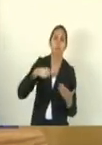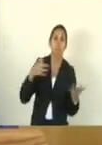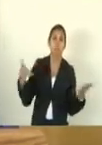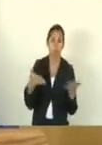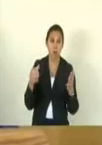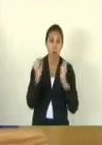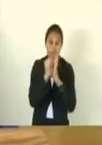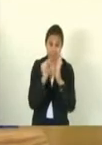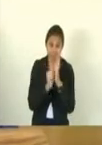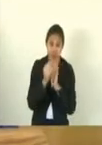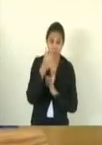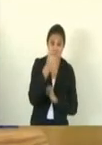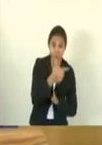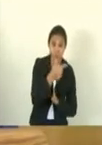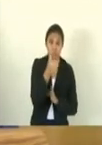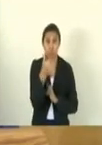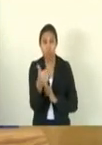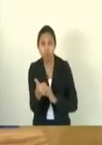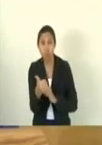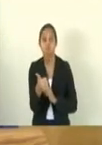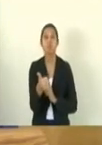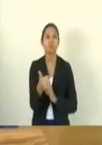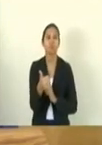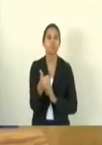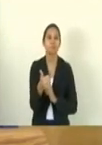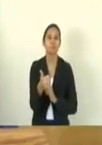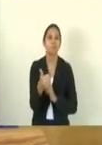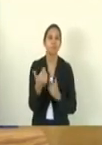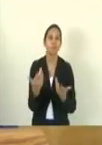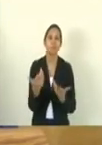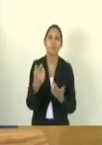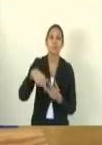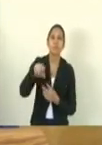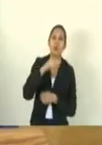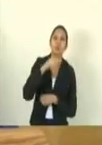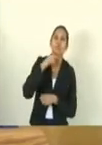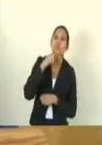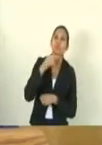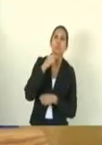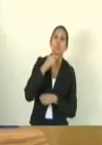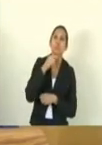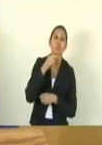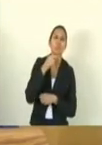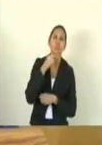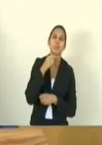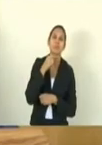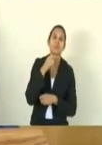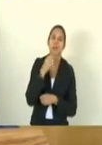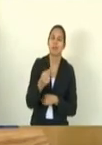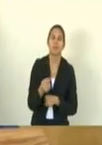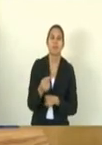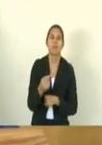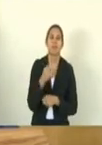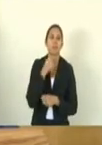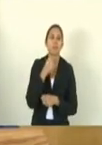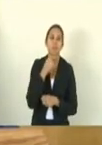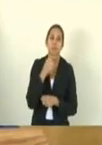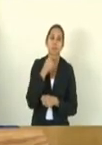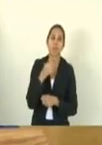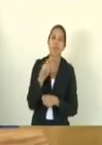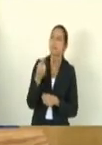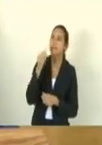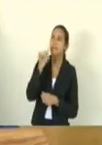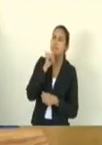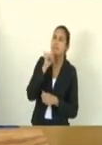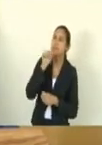XXI no Brasil e nós não conseguimos sequer olhar para aqueles países que dão